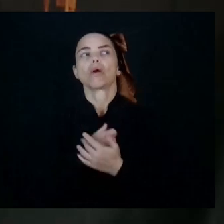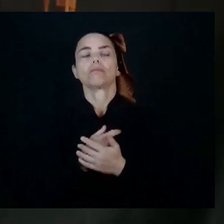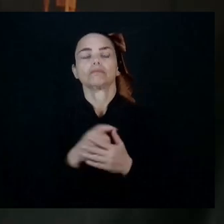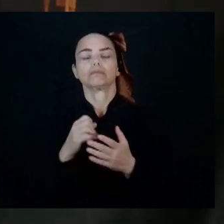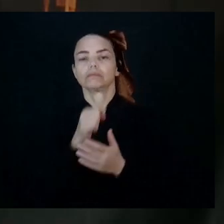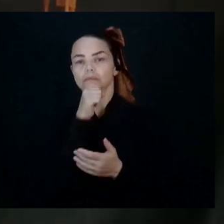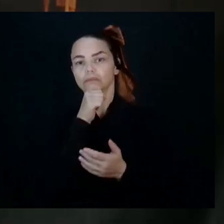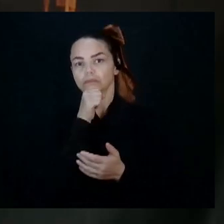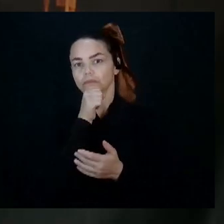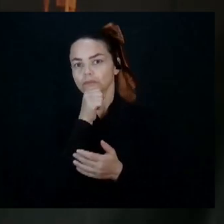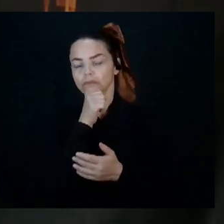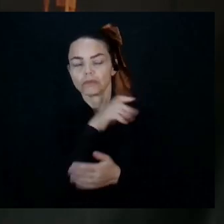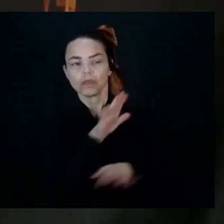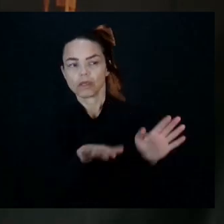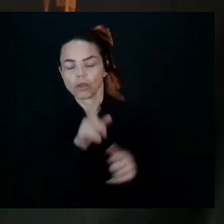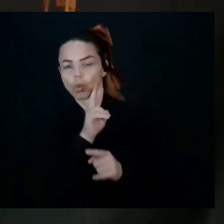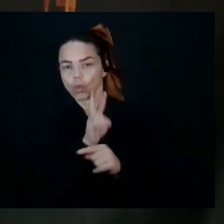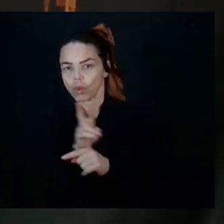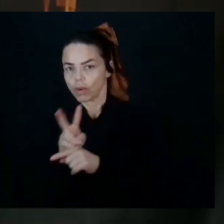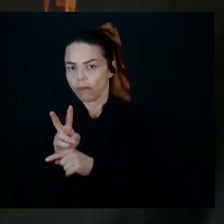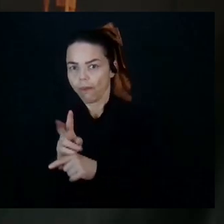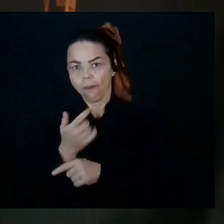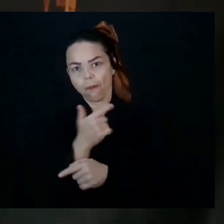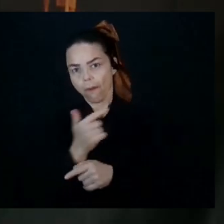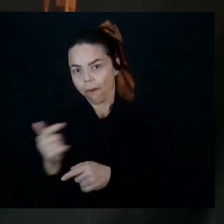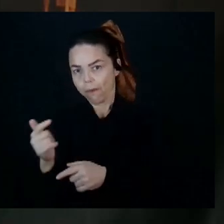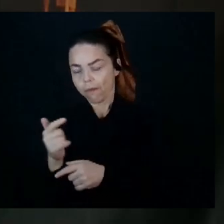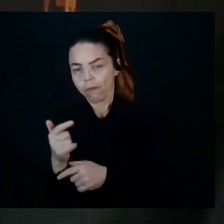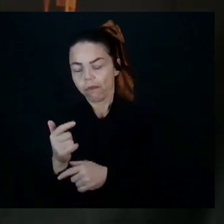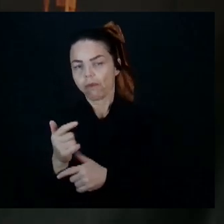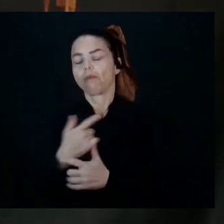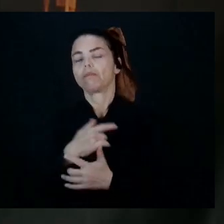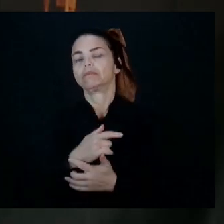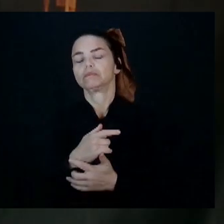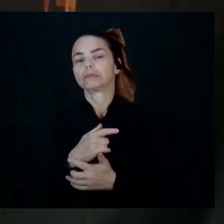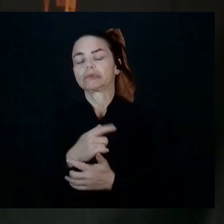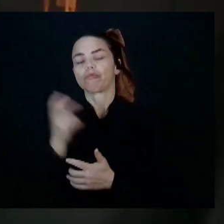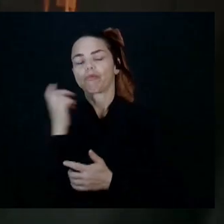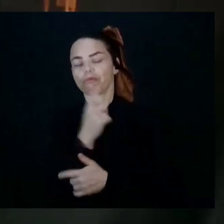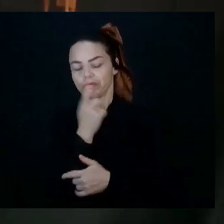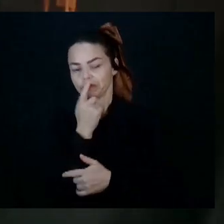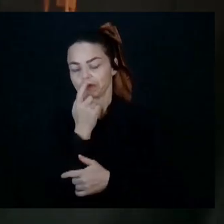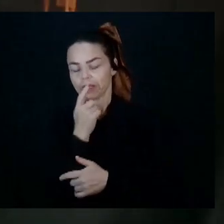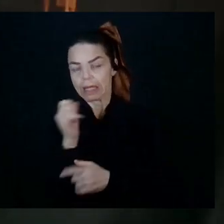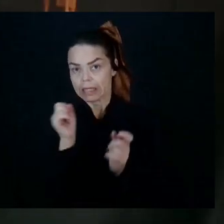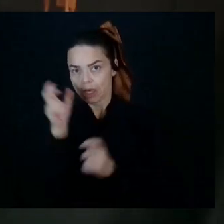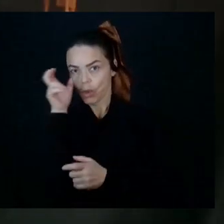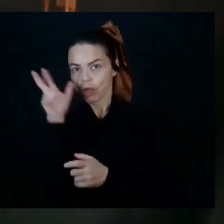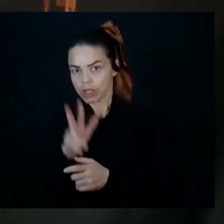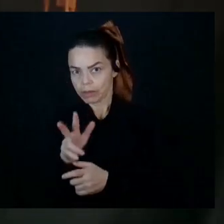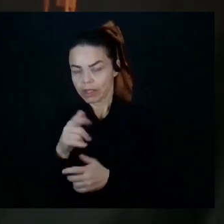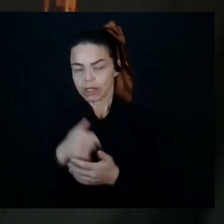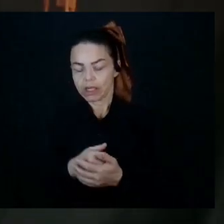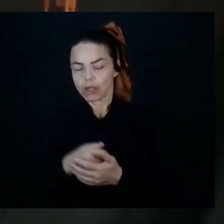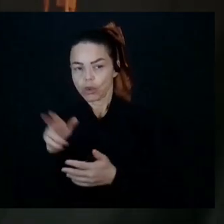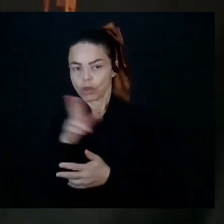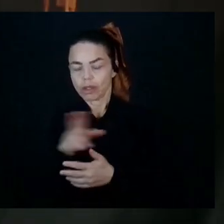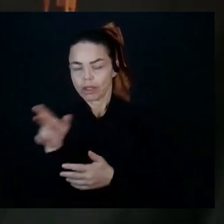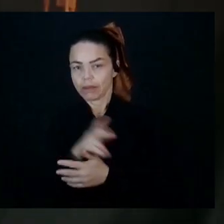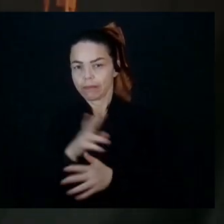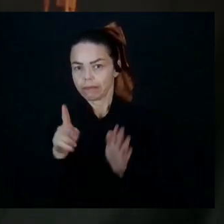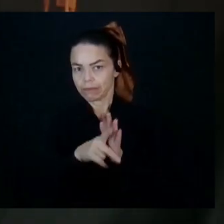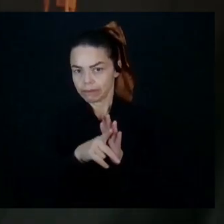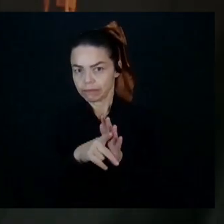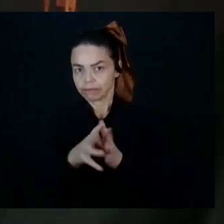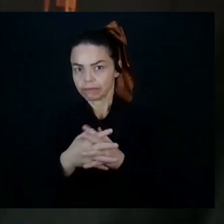cuidador que não tem aí uma boa intenção utiliza dessa sensação de pertencimento para quê?